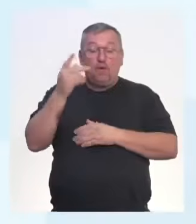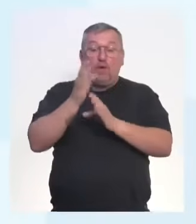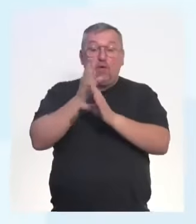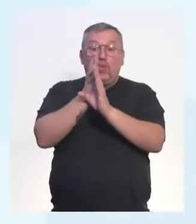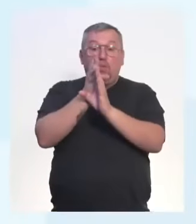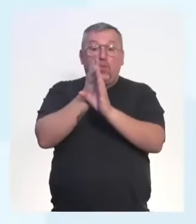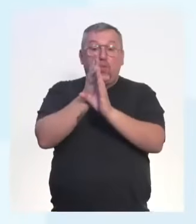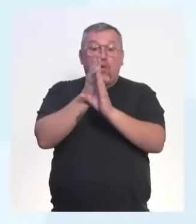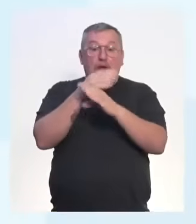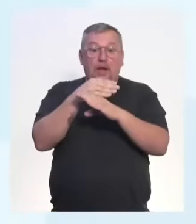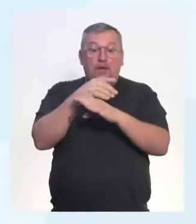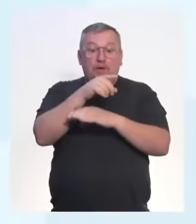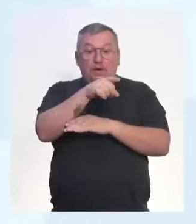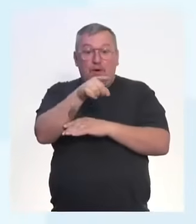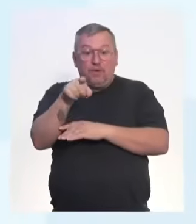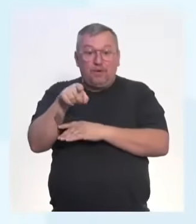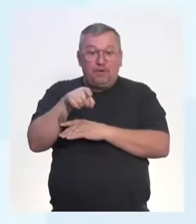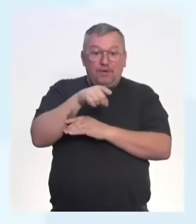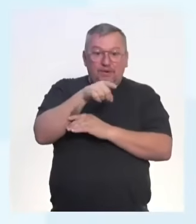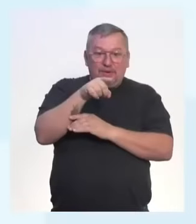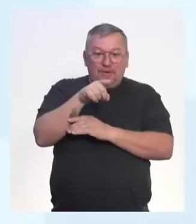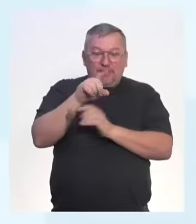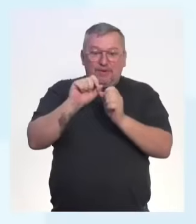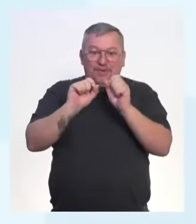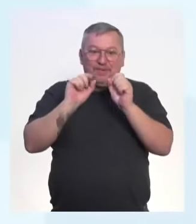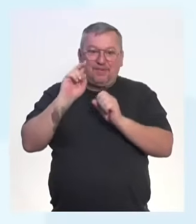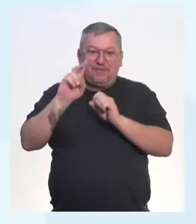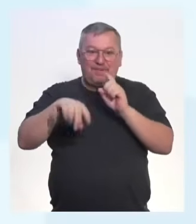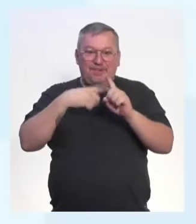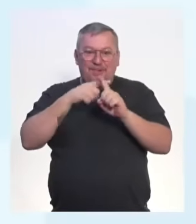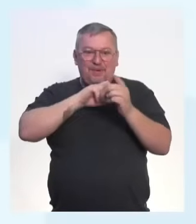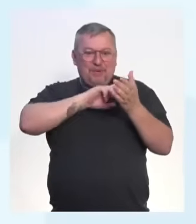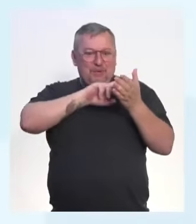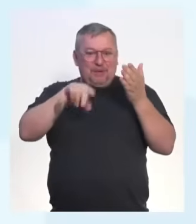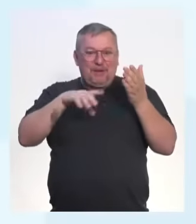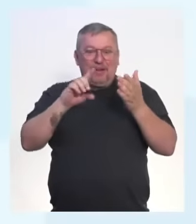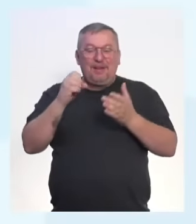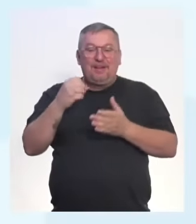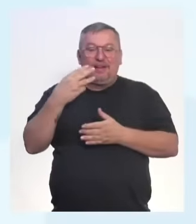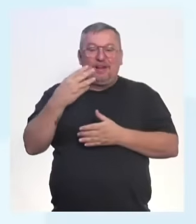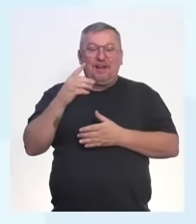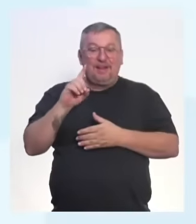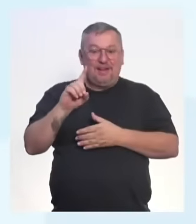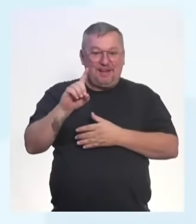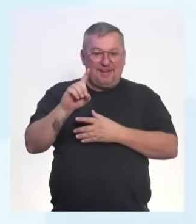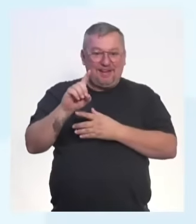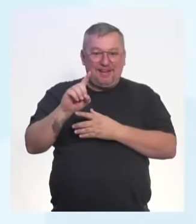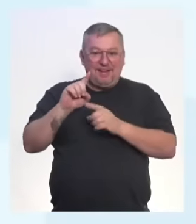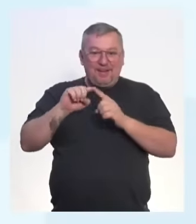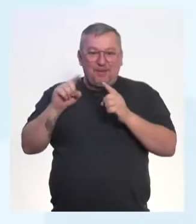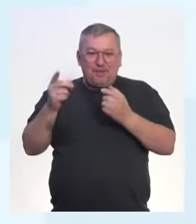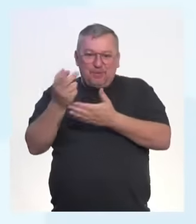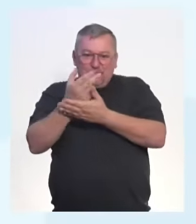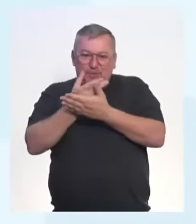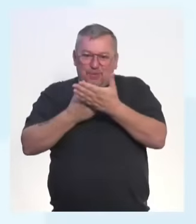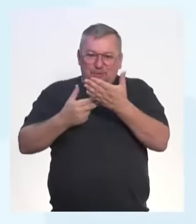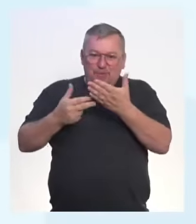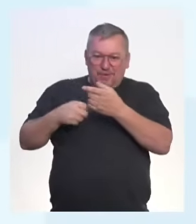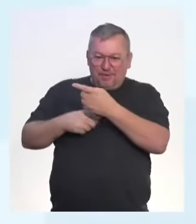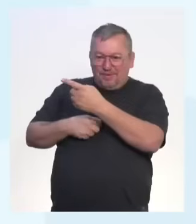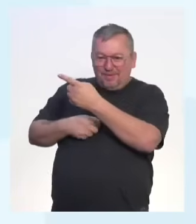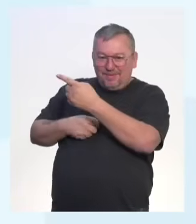poliedros, que é essa construção aí. Aí é um poliedro um pouquinho diferente, né, Ale? Com digamos assim,